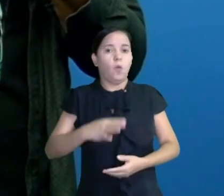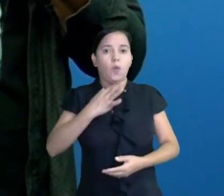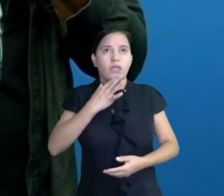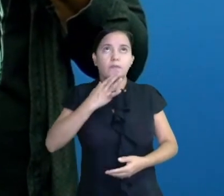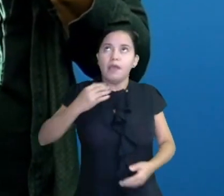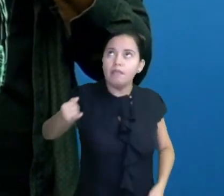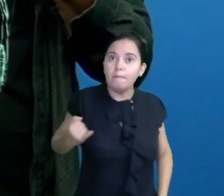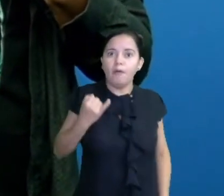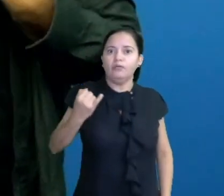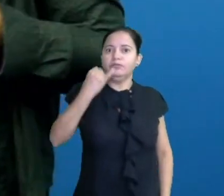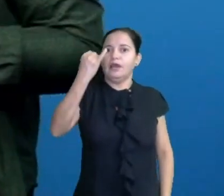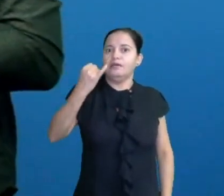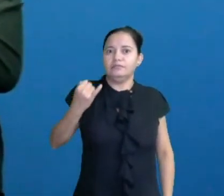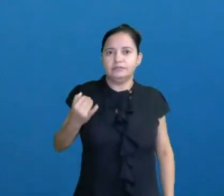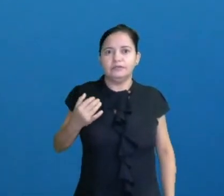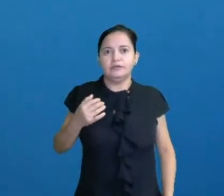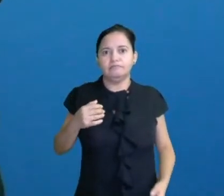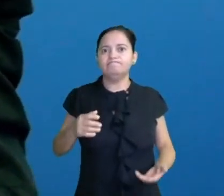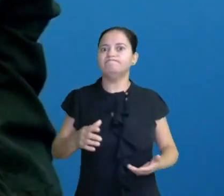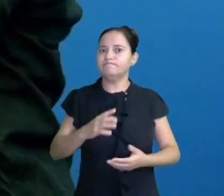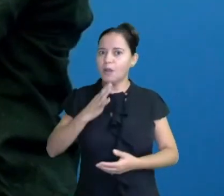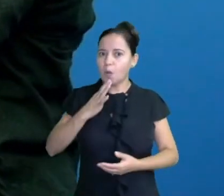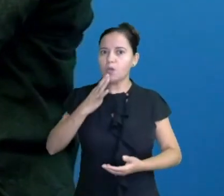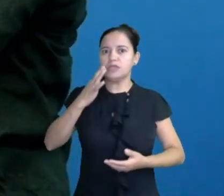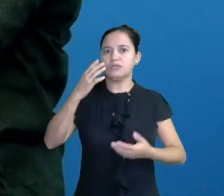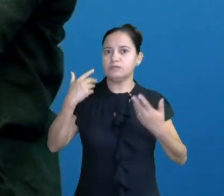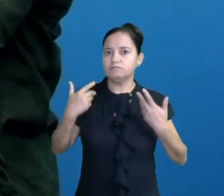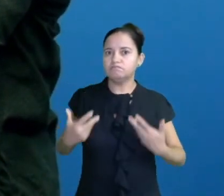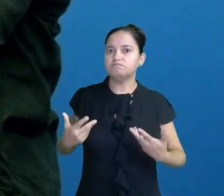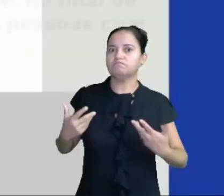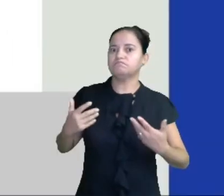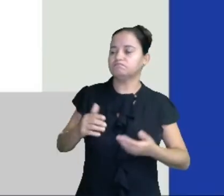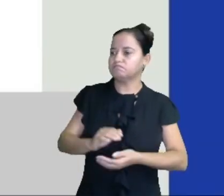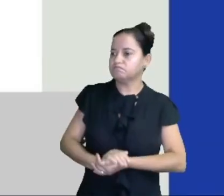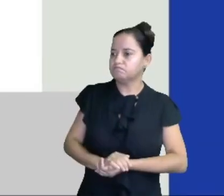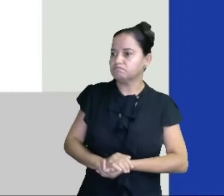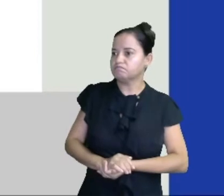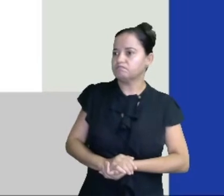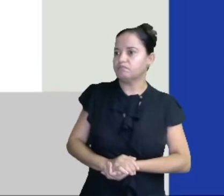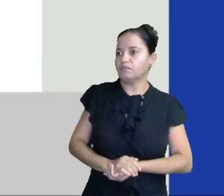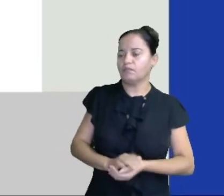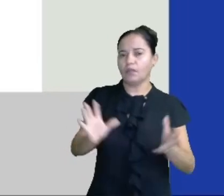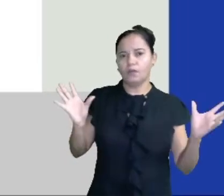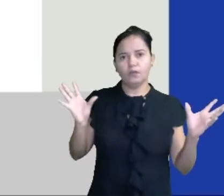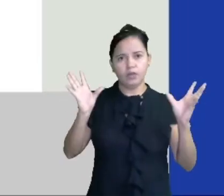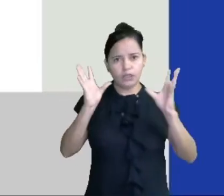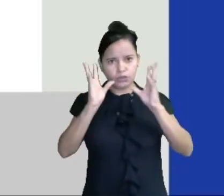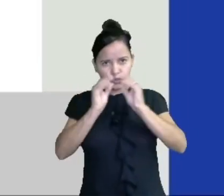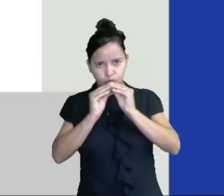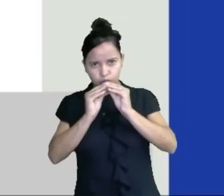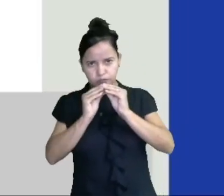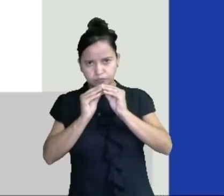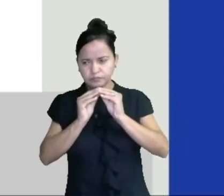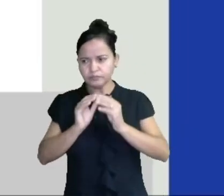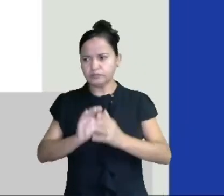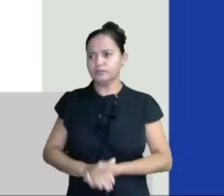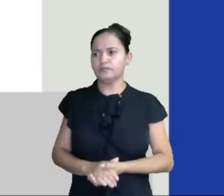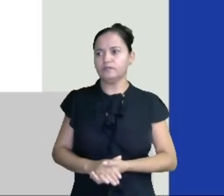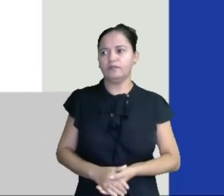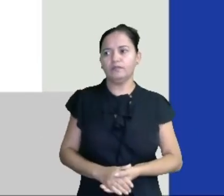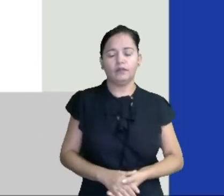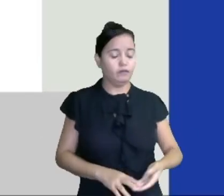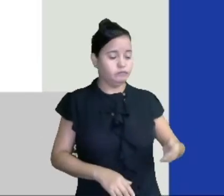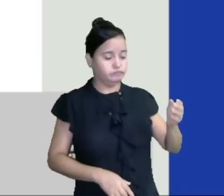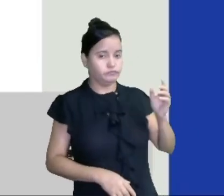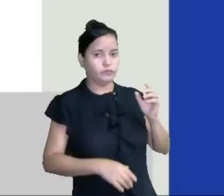de se reconhecer. Por favor, produção, nosso próximo slide. E aí, só fazendo um pequeno resumo, no sexo masculino,